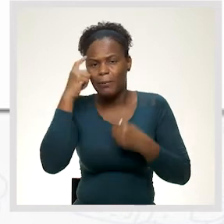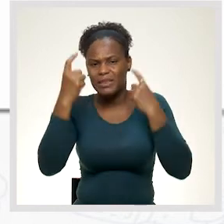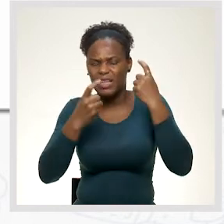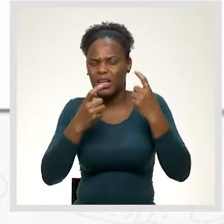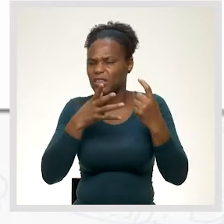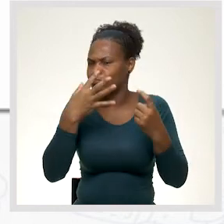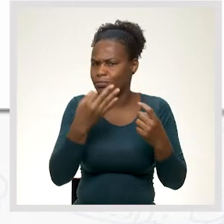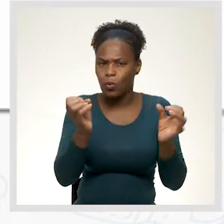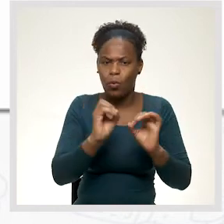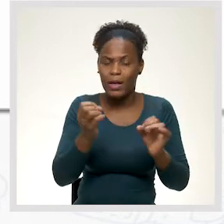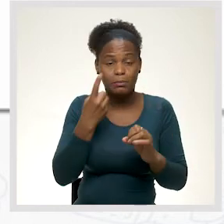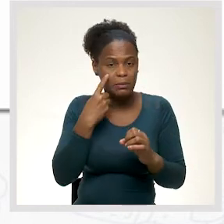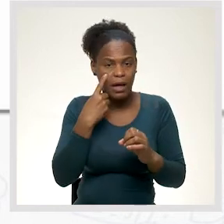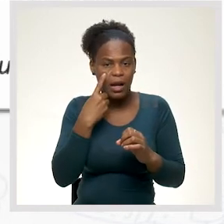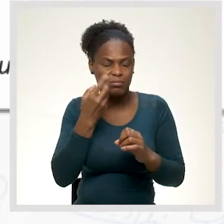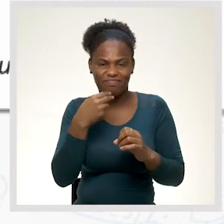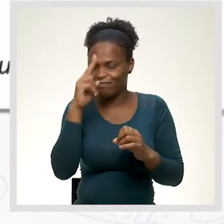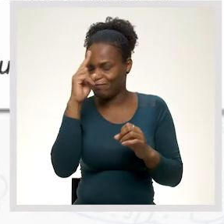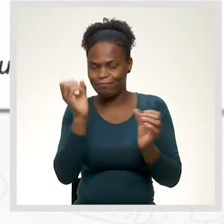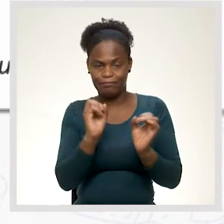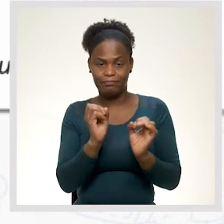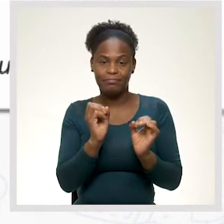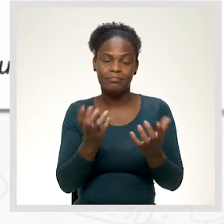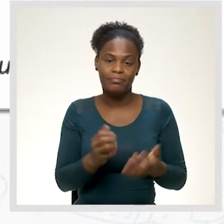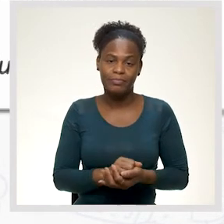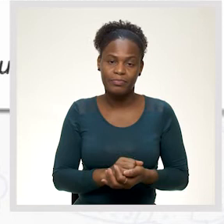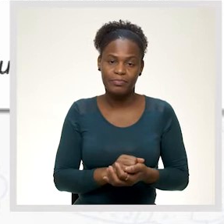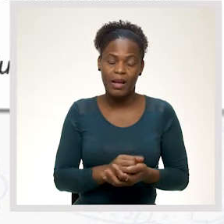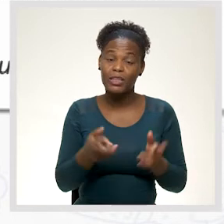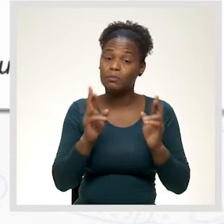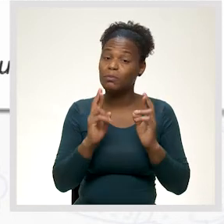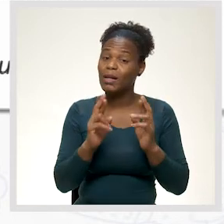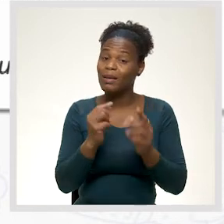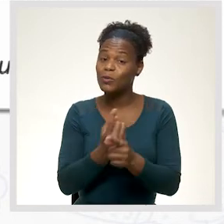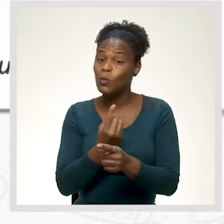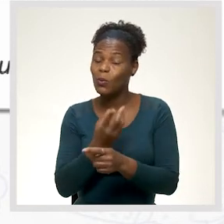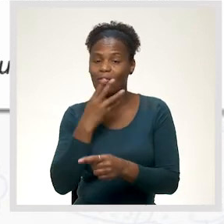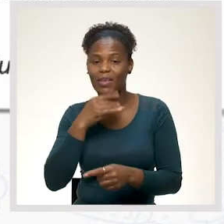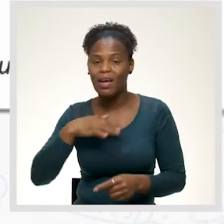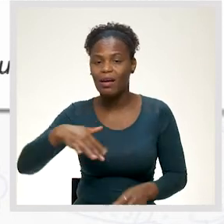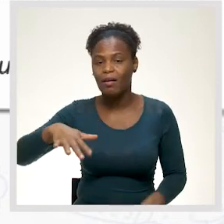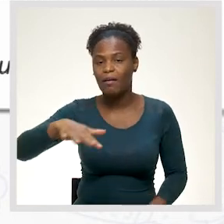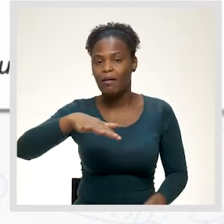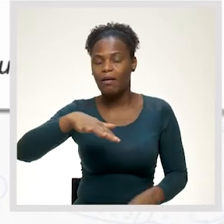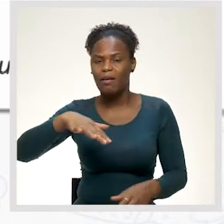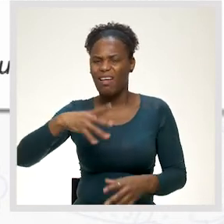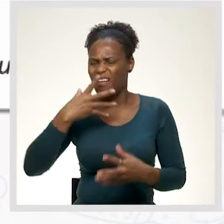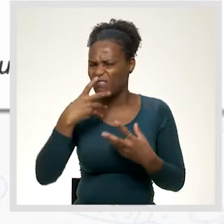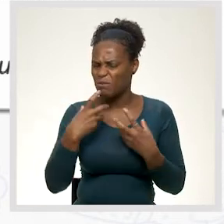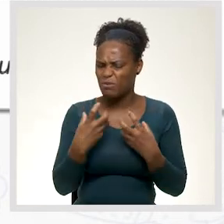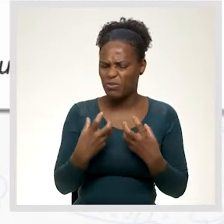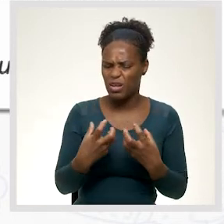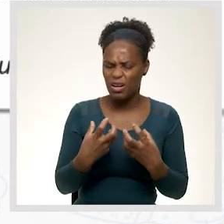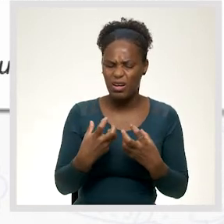o experimentar desenganar-se. E a esperança nas coisas da terra, uma cruel mentira de